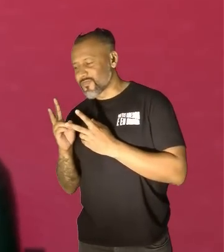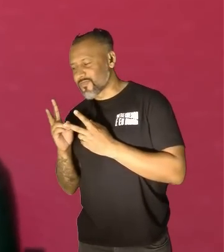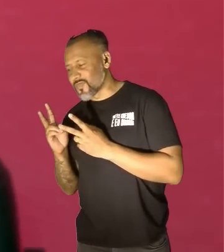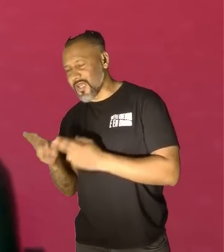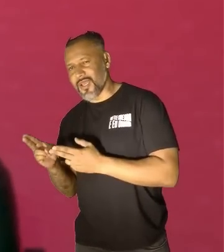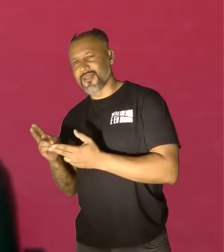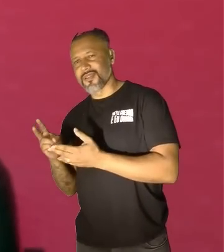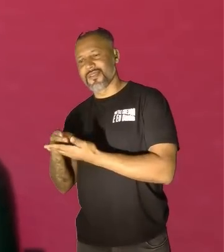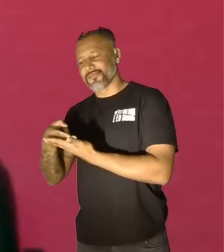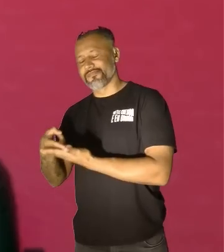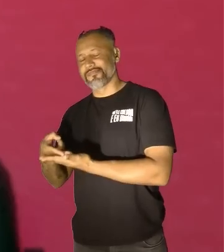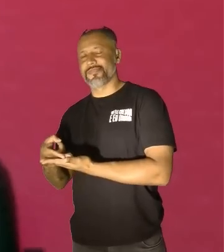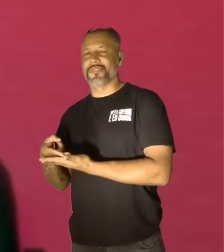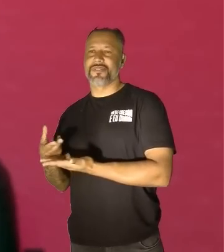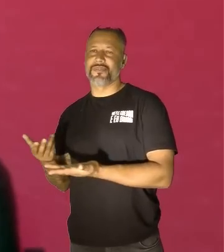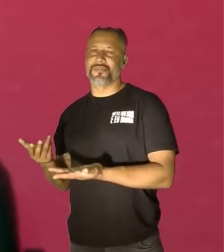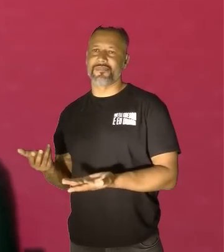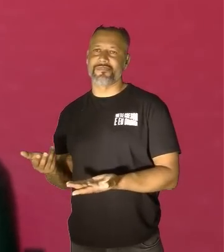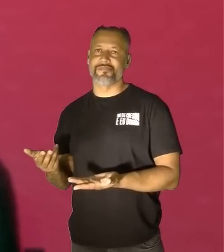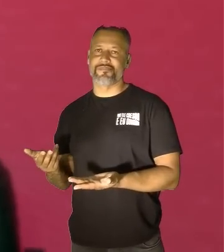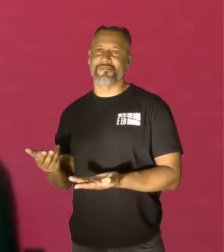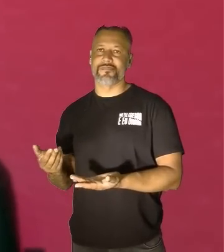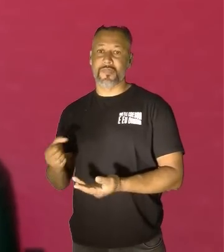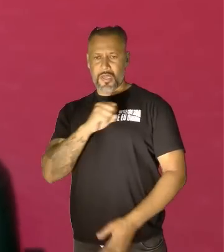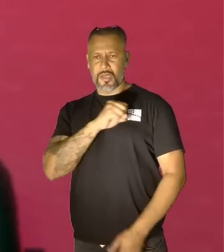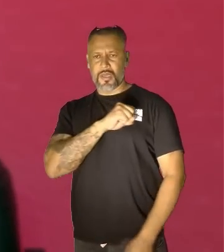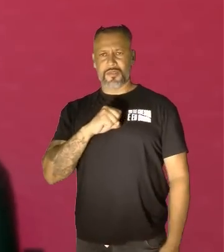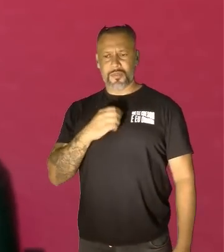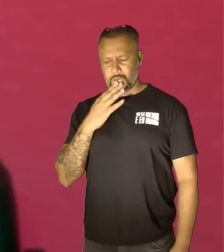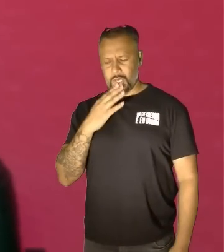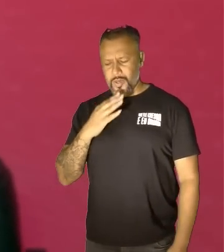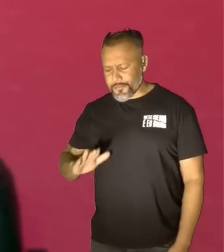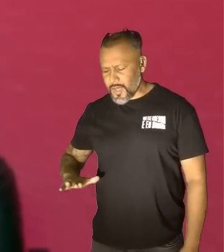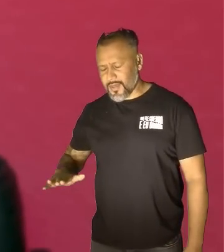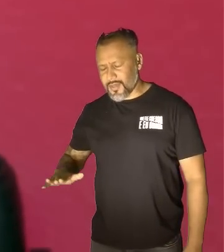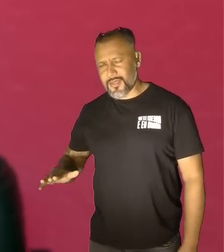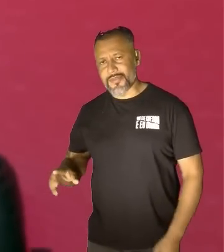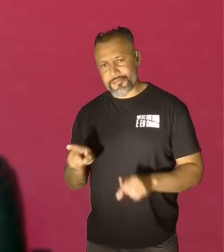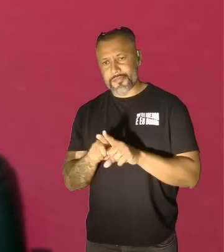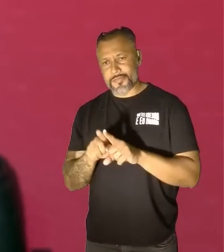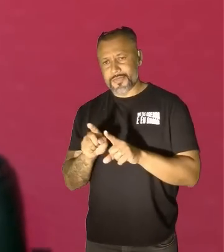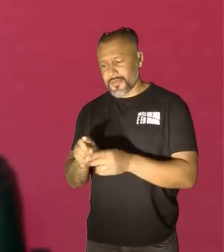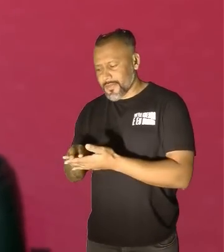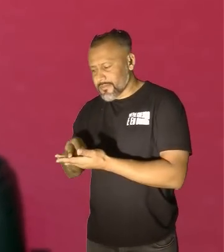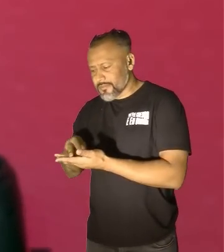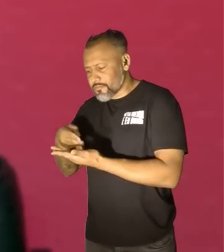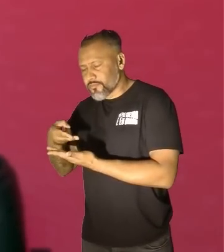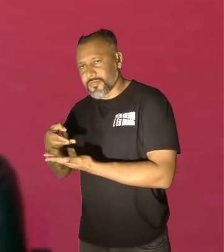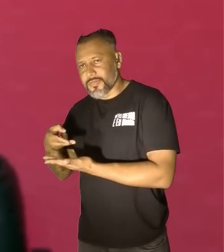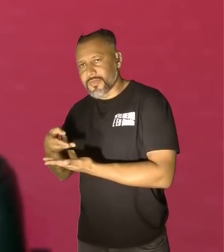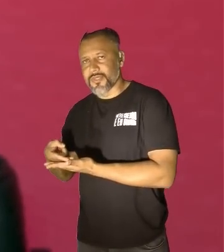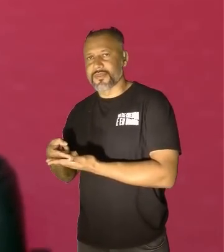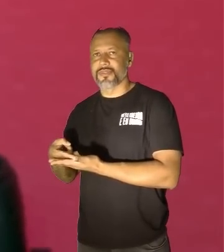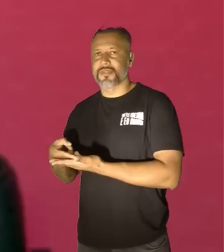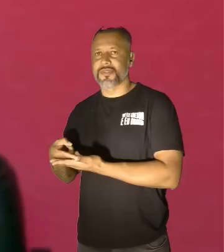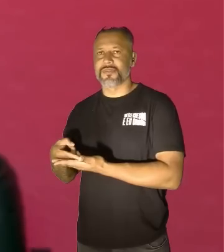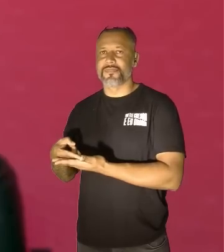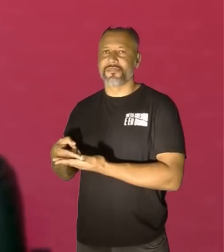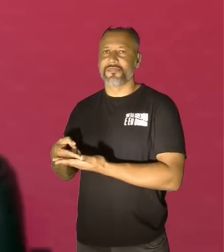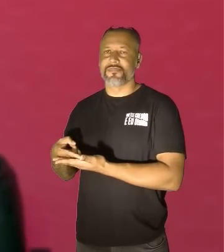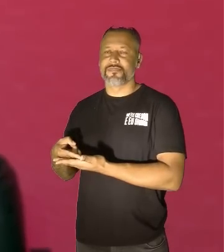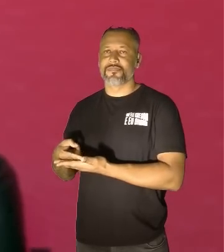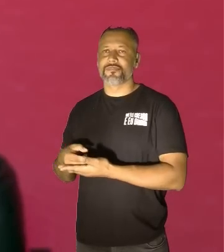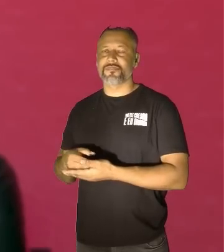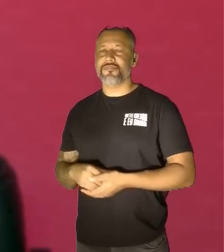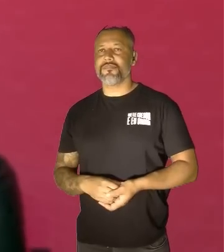Samuel, uma criança, e ele vai deitar também. A Bíblia diz que a luz está para ser apagada.